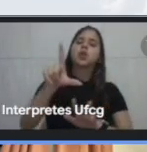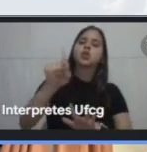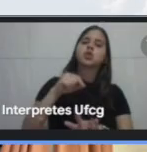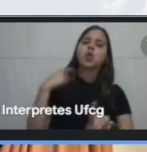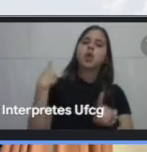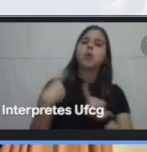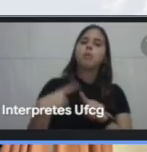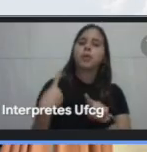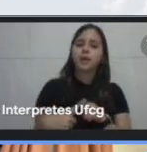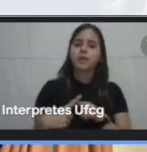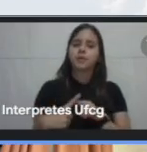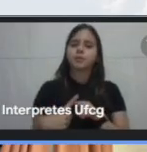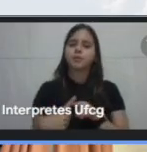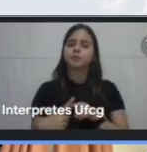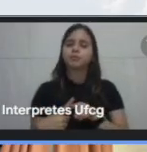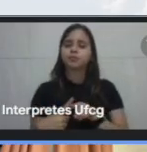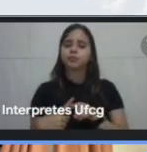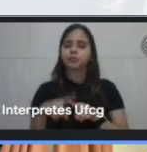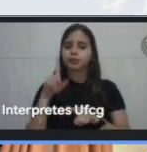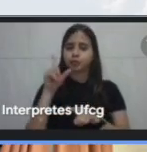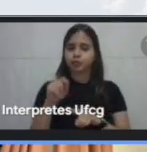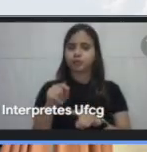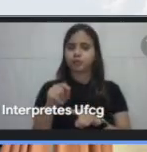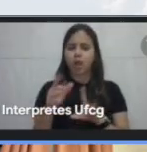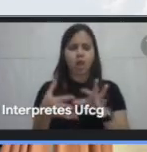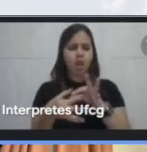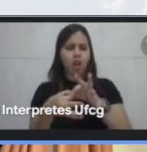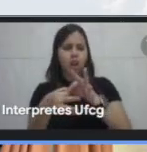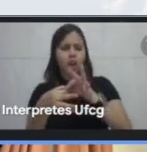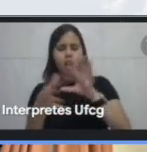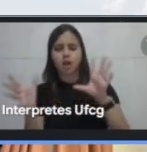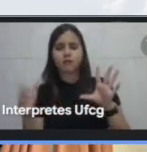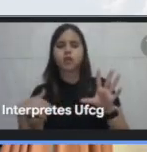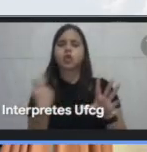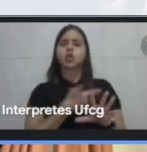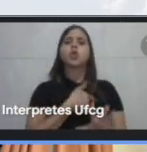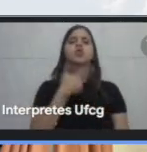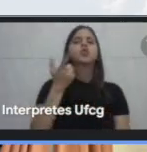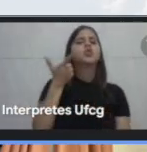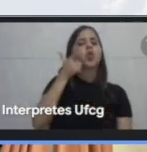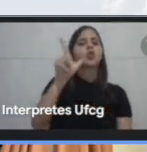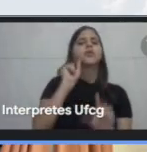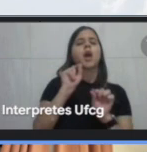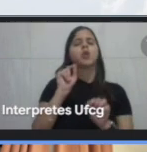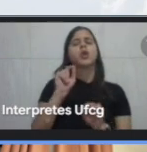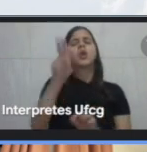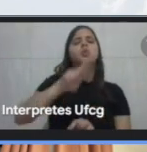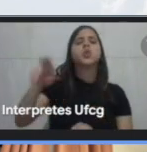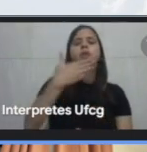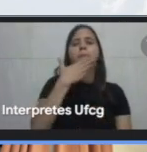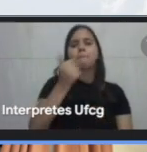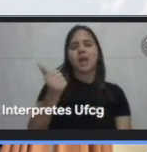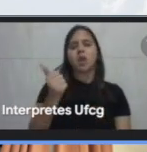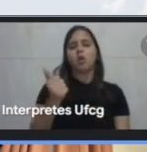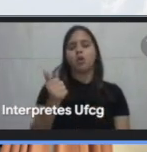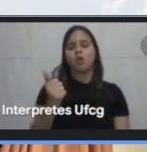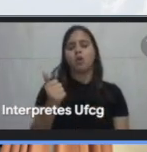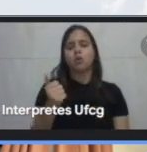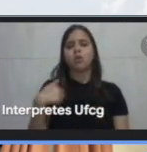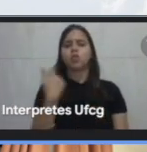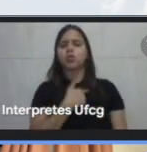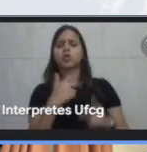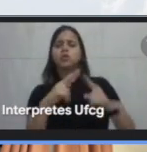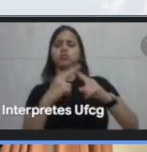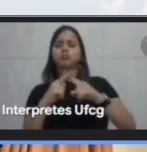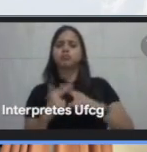pouco mais, por ele ser um código aberto de script, a gente consegue manusear ele melhor. Então, a gente consegue fazer alguns ajustes